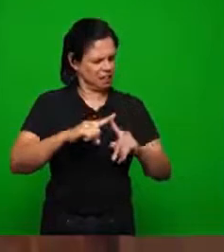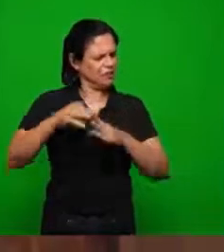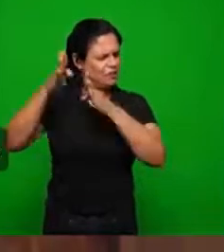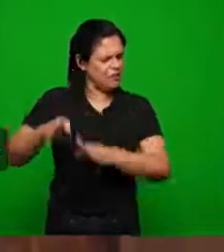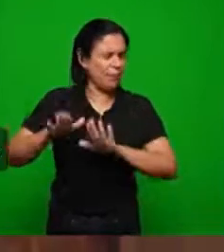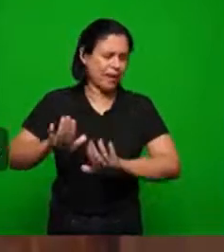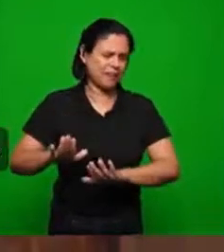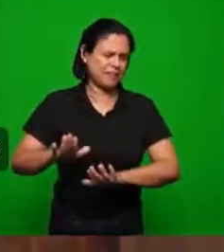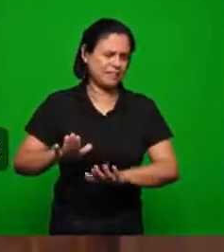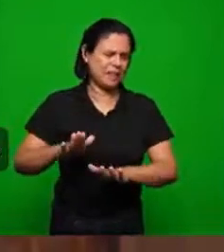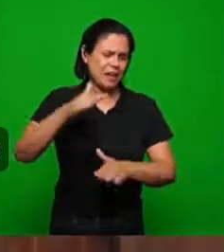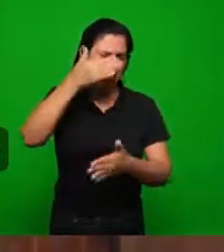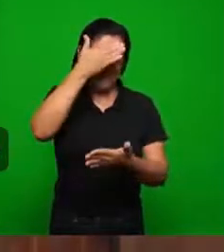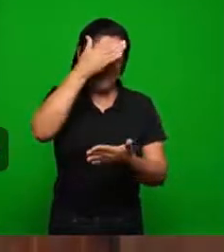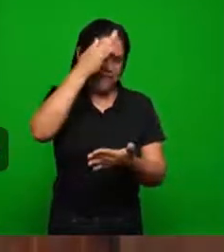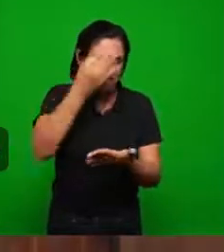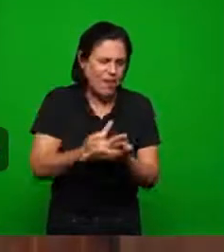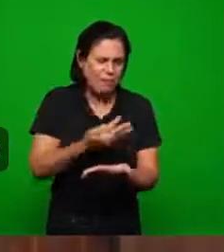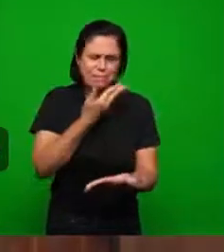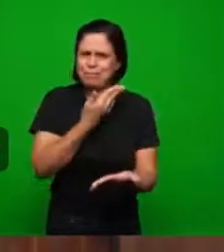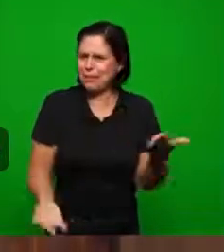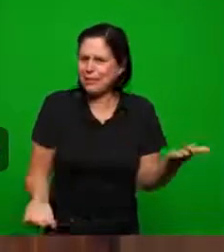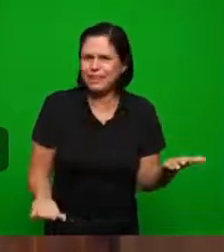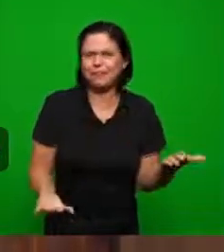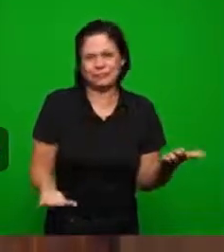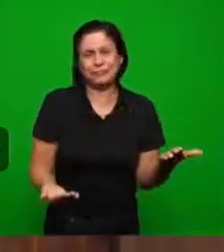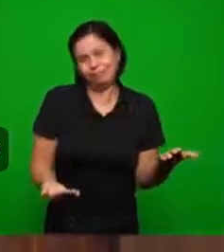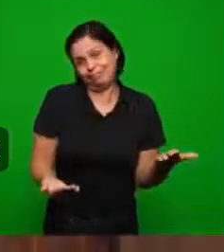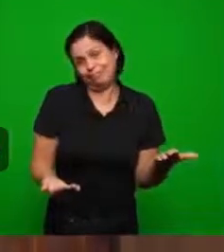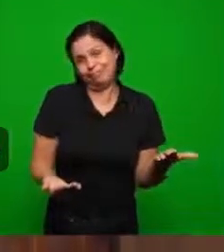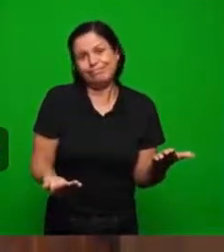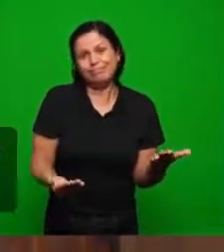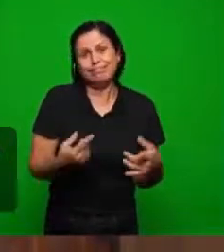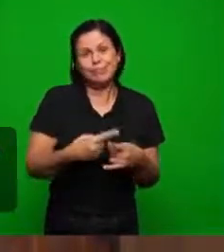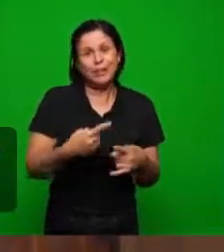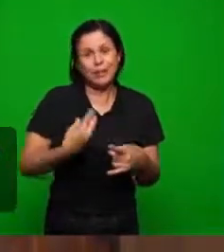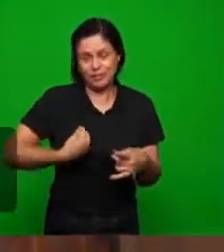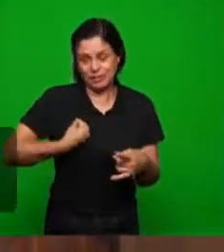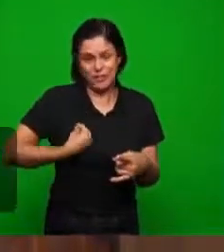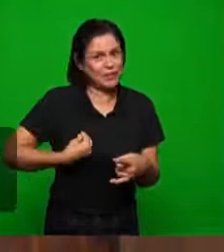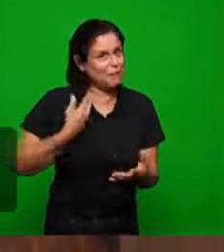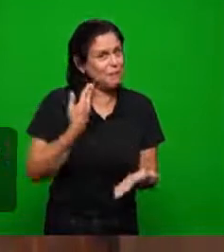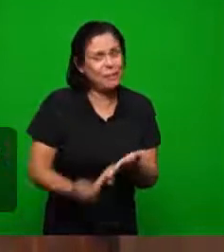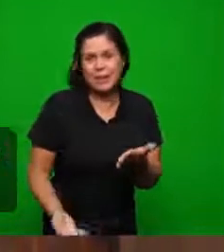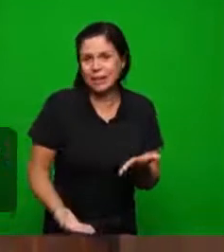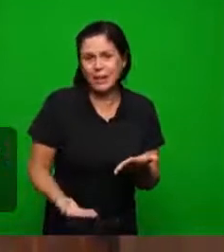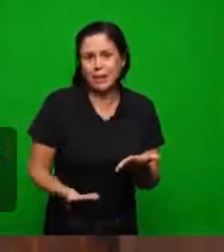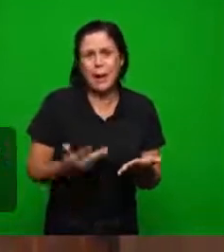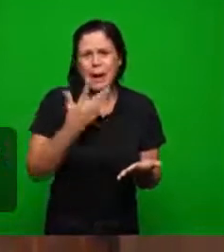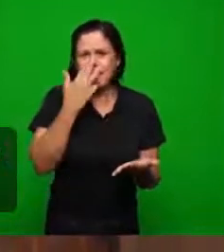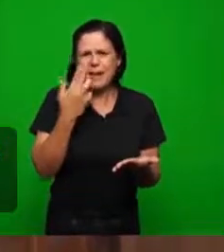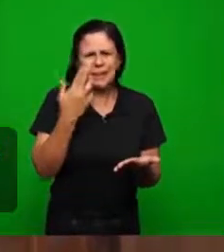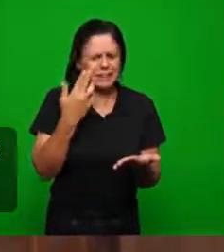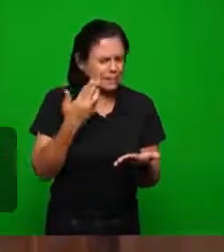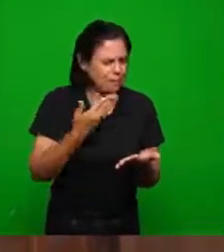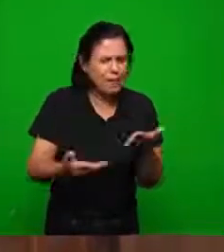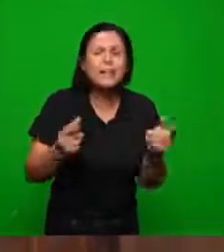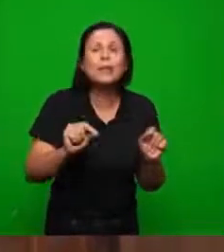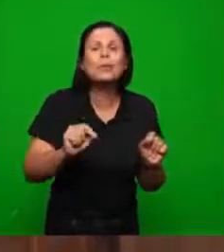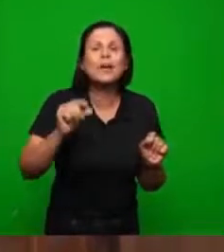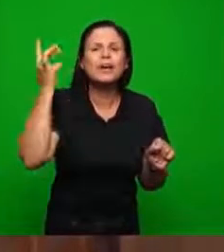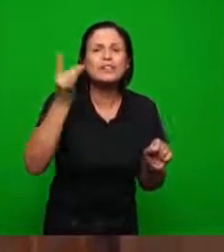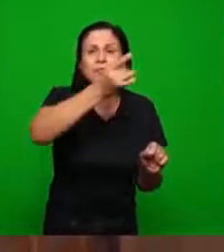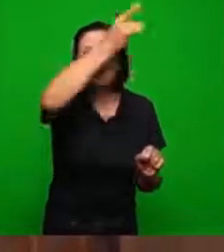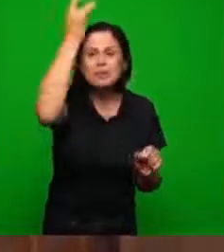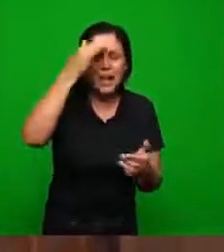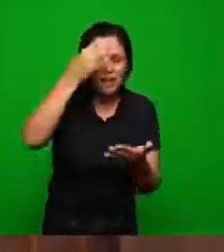morto. Quer dizer, o nome de Jesus, que era vida. E morto porque não tinha o Espírito Santo, não tinha a vida da